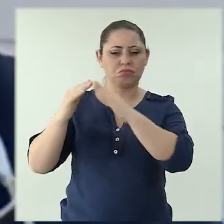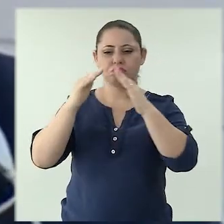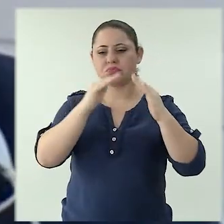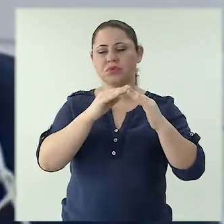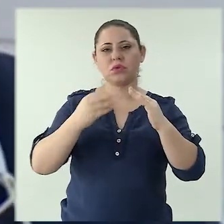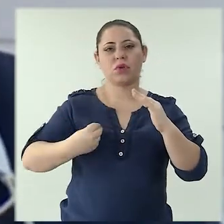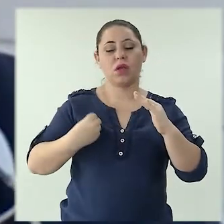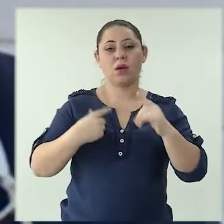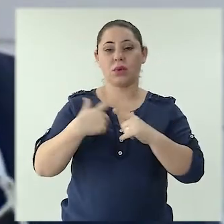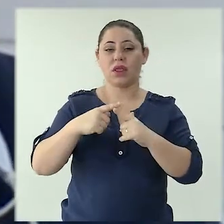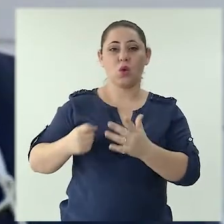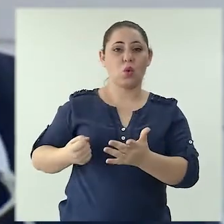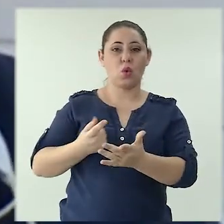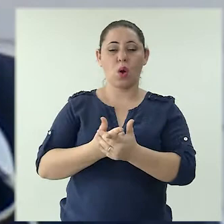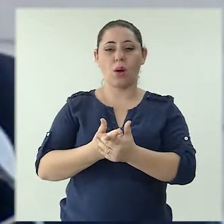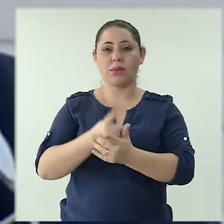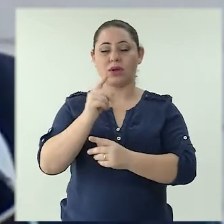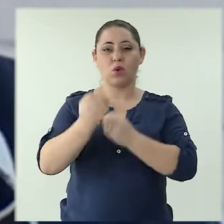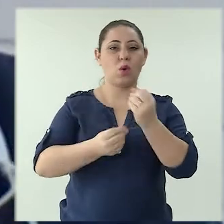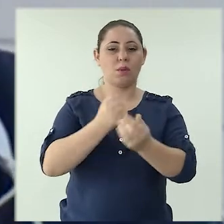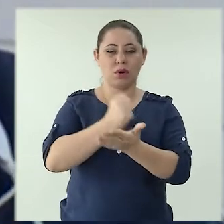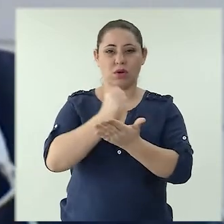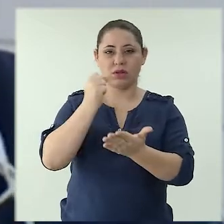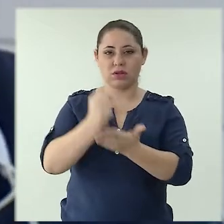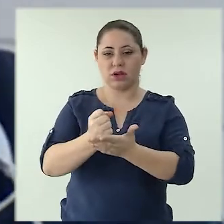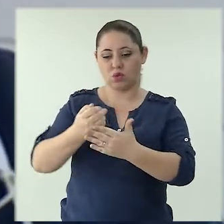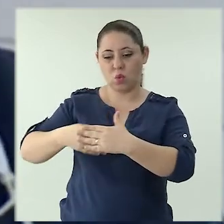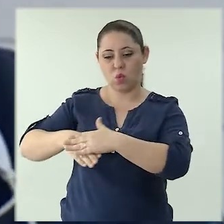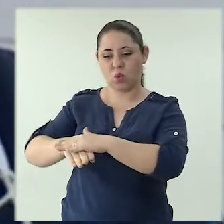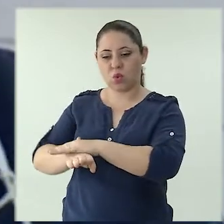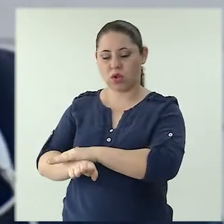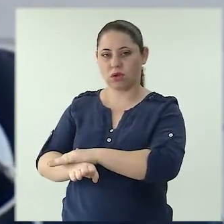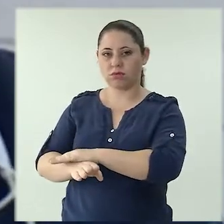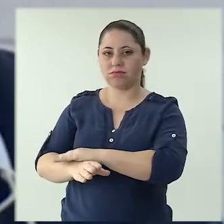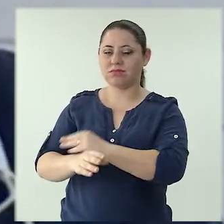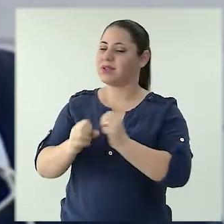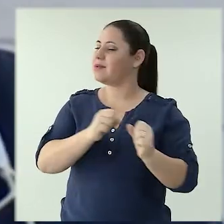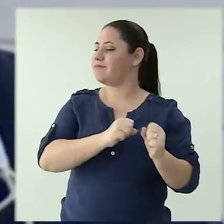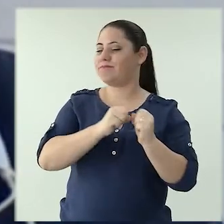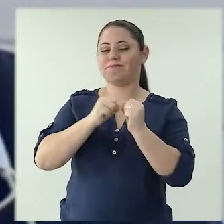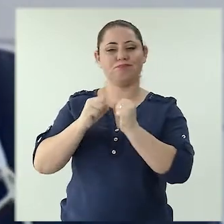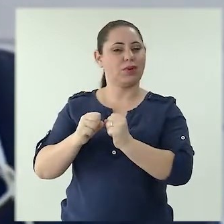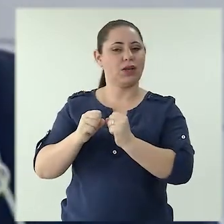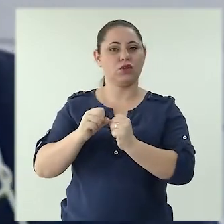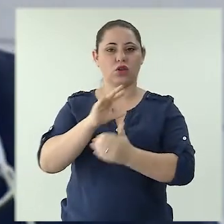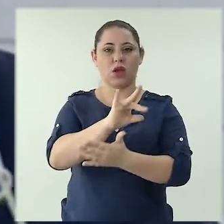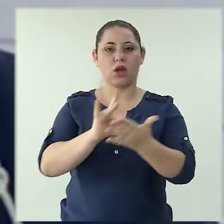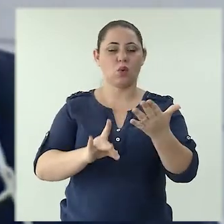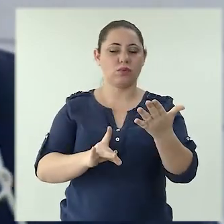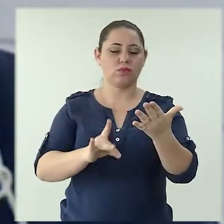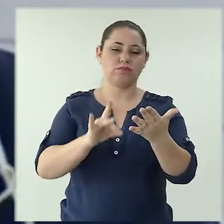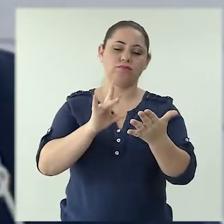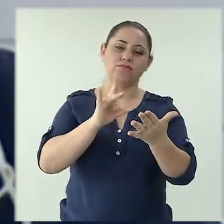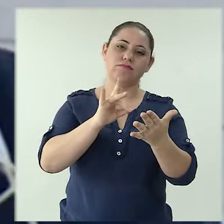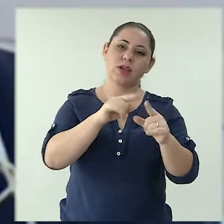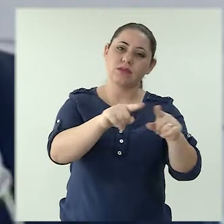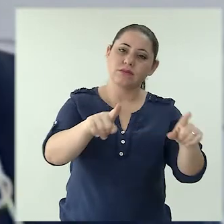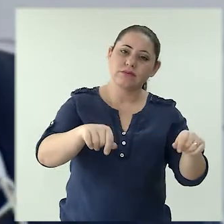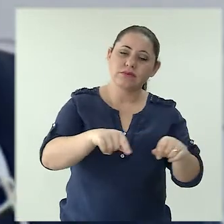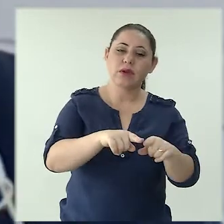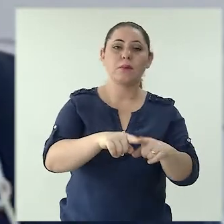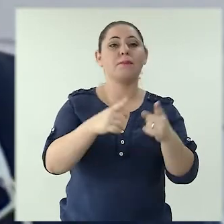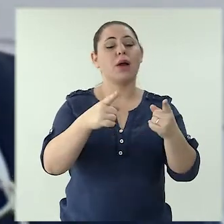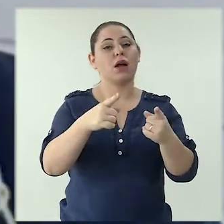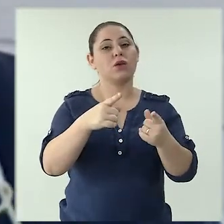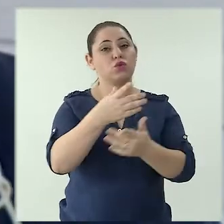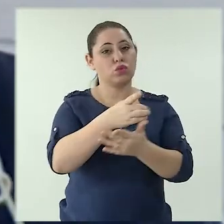exemplo, compras de imóveis por contrato de gaveta, que impede a aquisição regular de propriedade, mas que serve